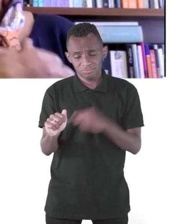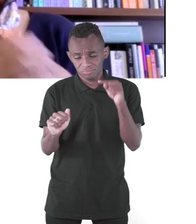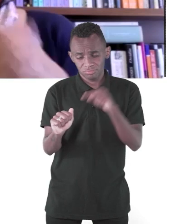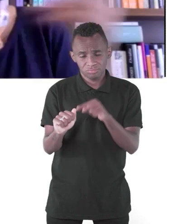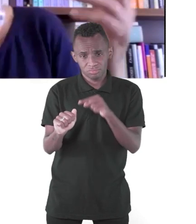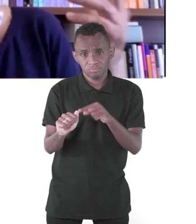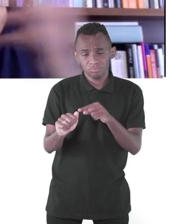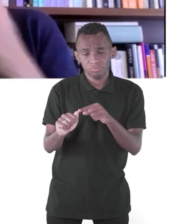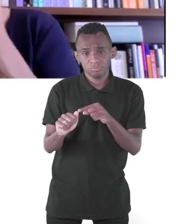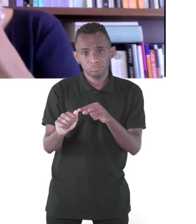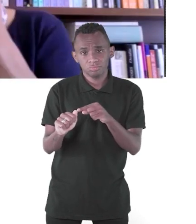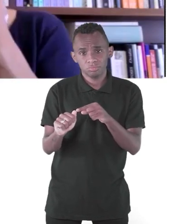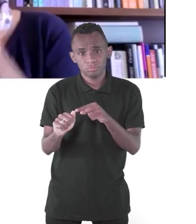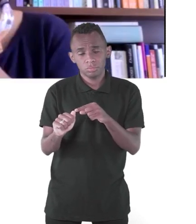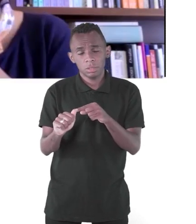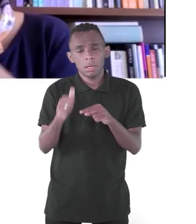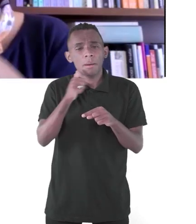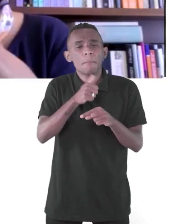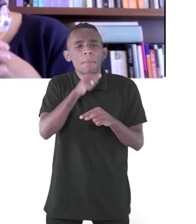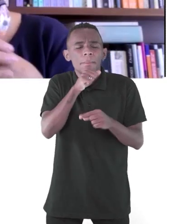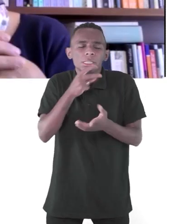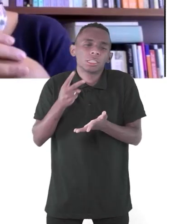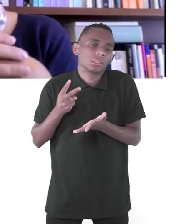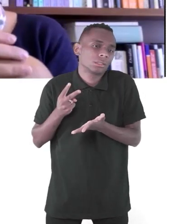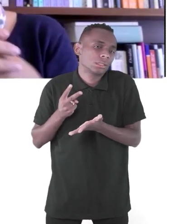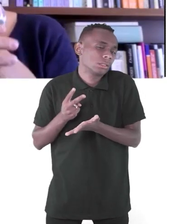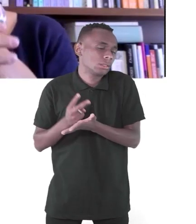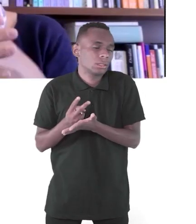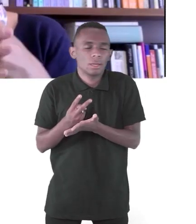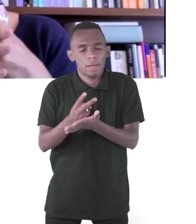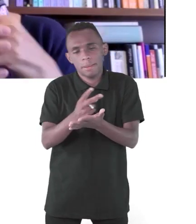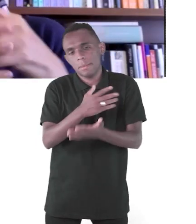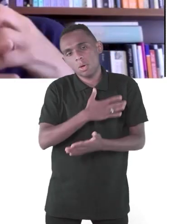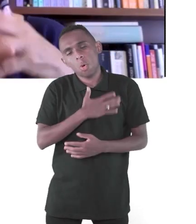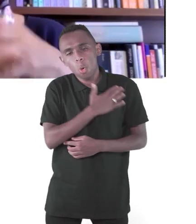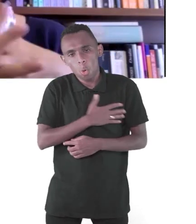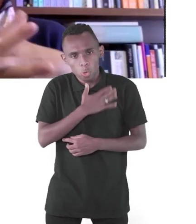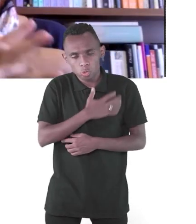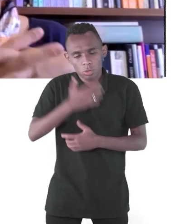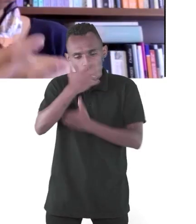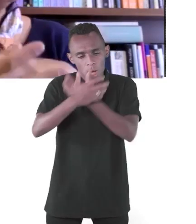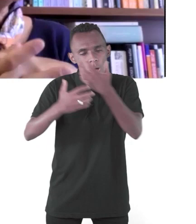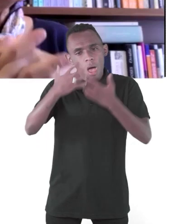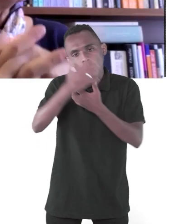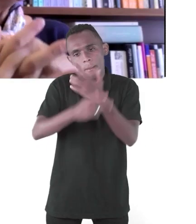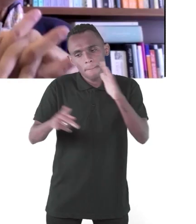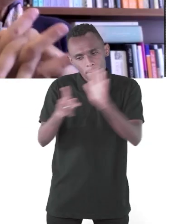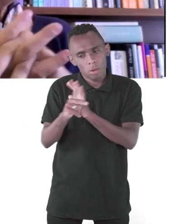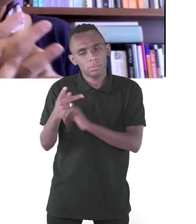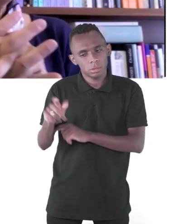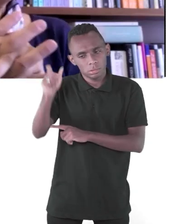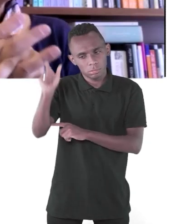Noel Rosa muito em casa. Minha mãe sempre adorou as canções do Noel e cantava muito.